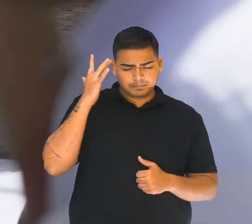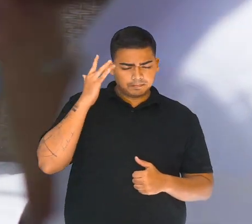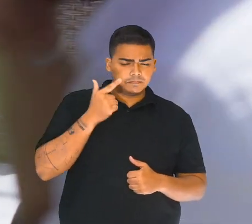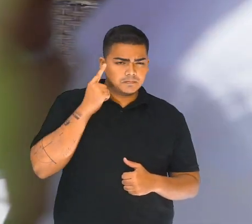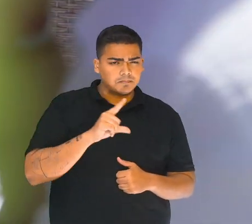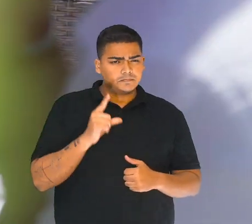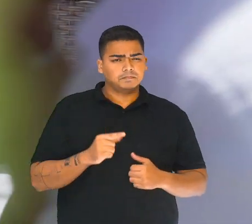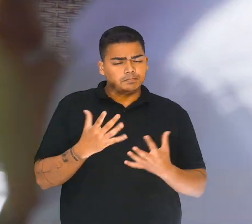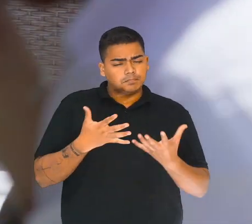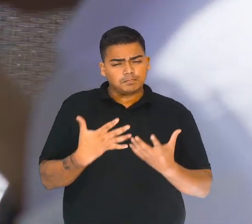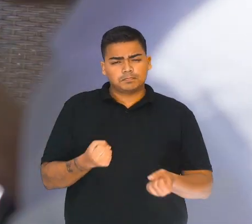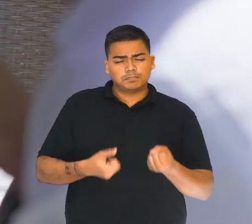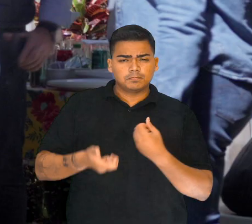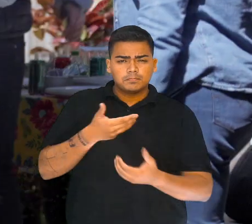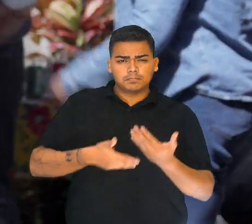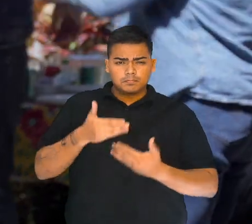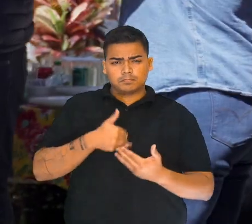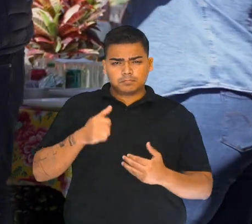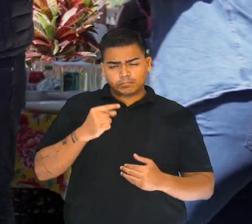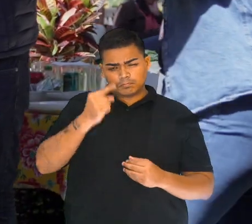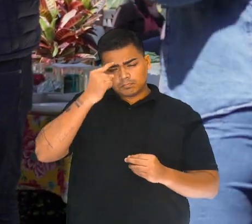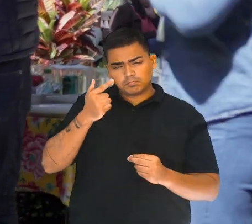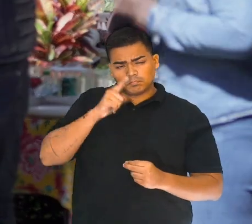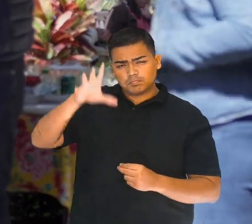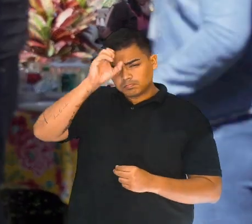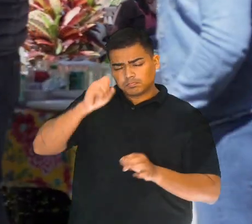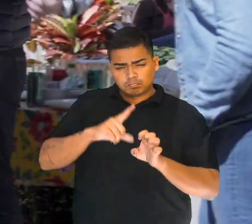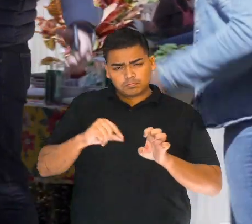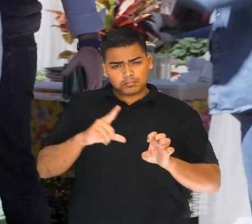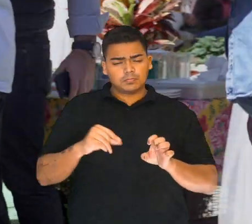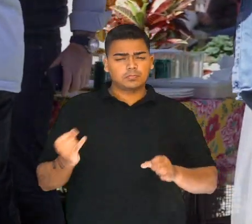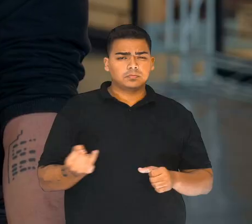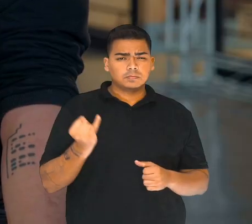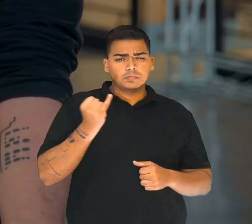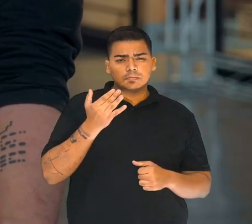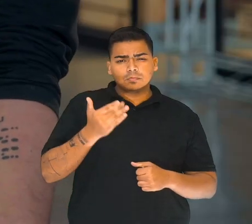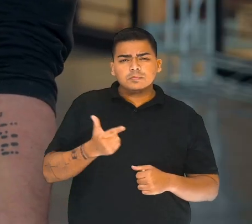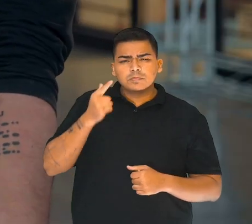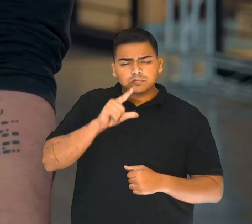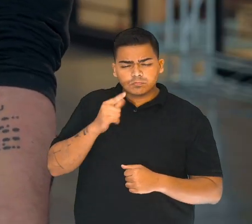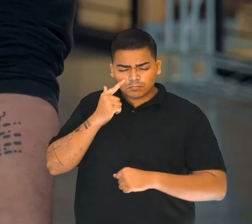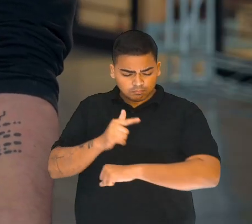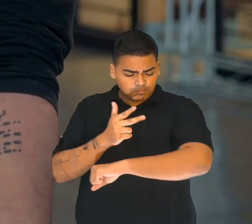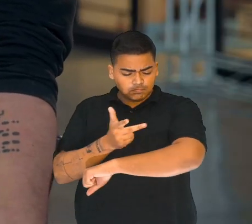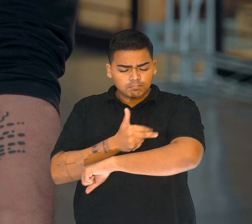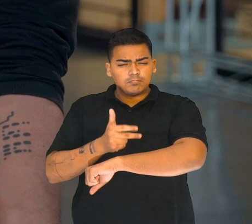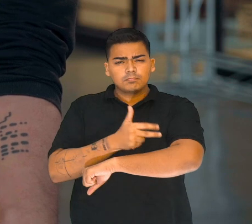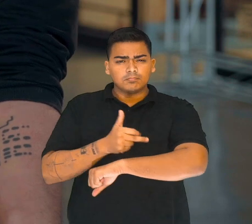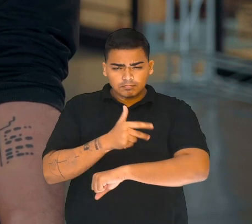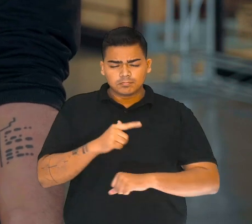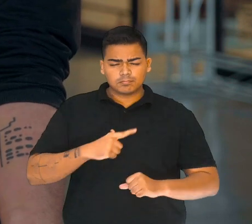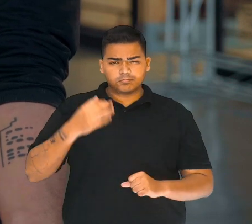Pessoas que de graça, mais avançadas que eu, toparam tomar um café comigo e me ajudar a empreender, sem querer nada em troca. Quando você vê alguém com essa tatuagem, você